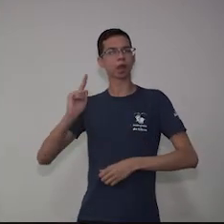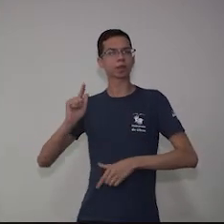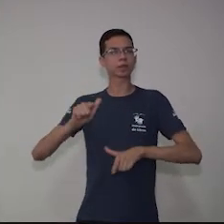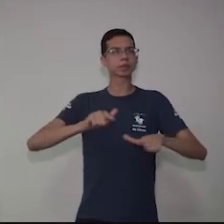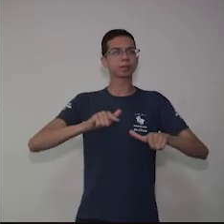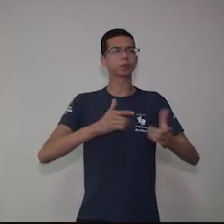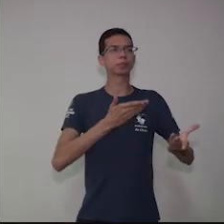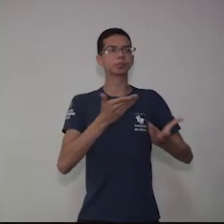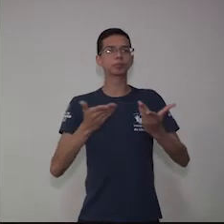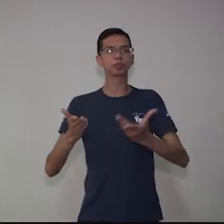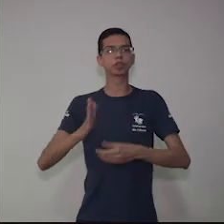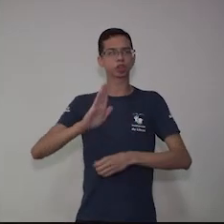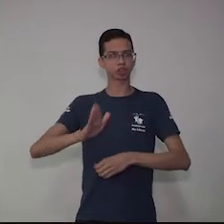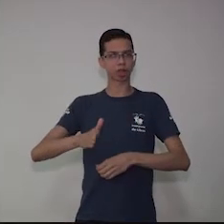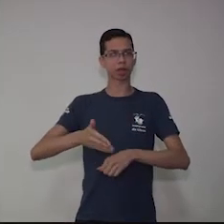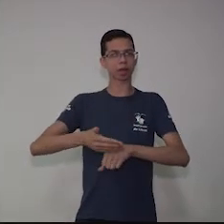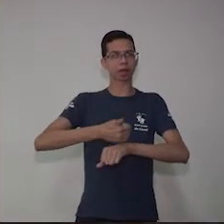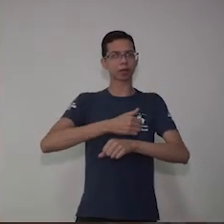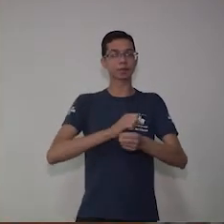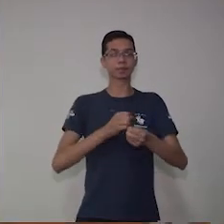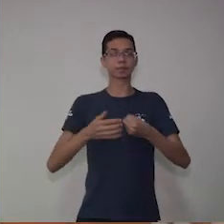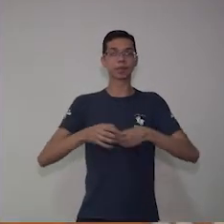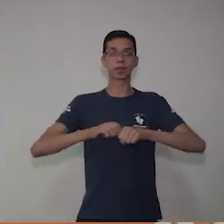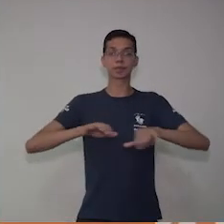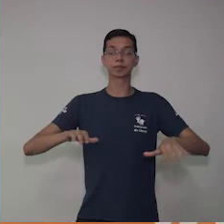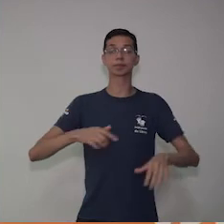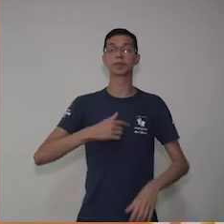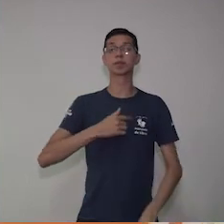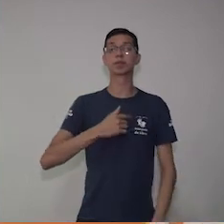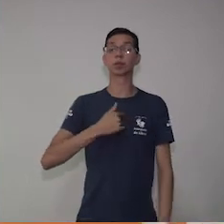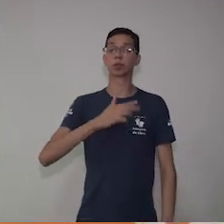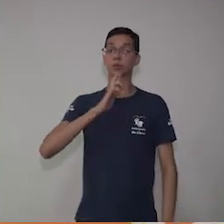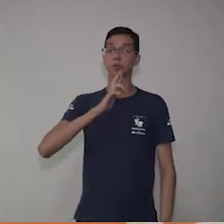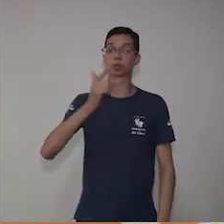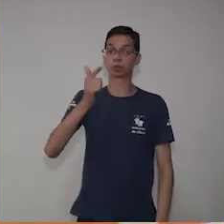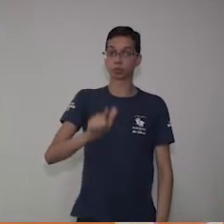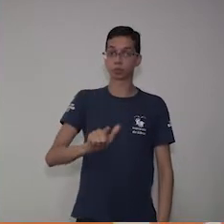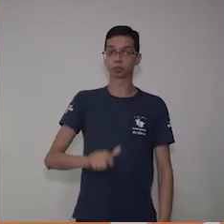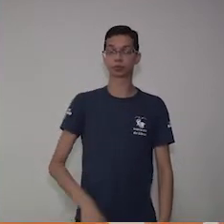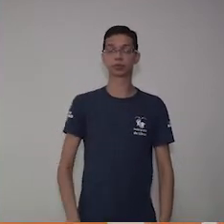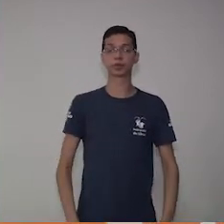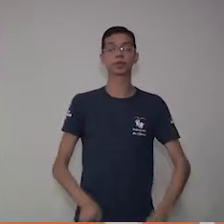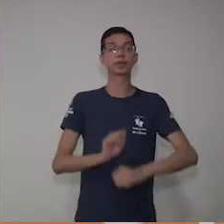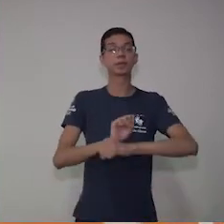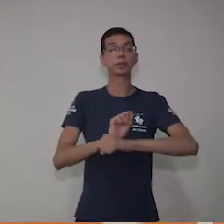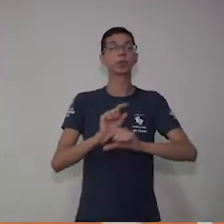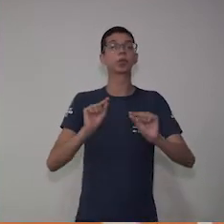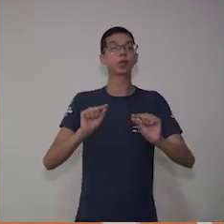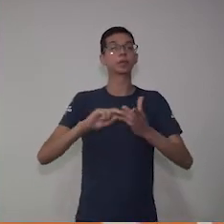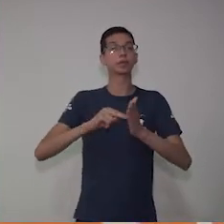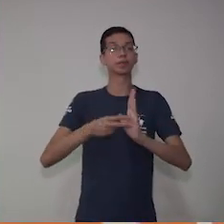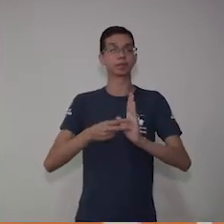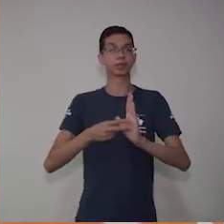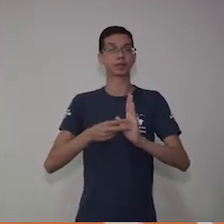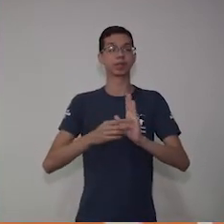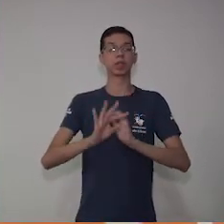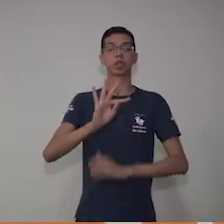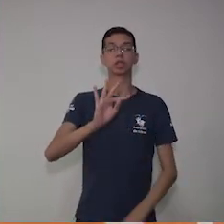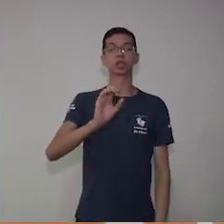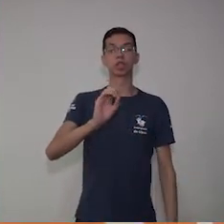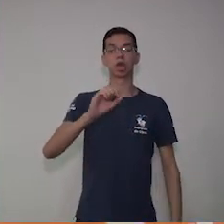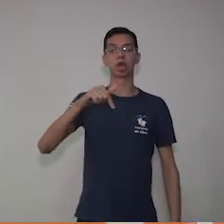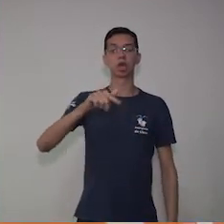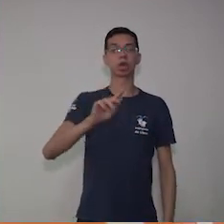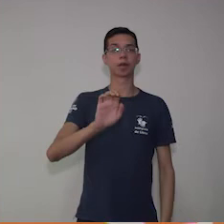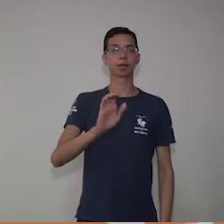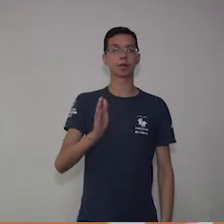Volto com a mesma resposta. Estamos aguardando o que é esse toque de restrição, até para que a gente